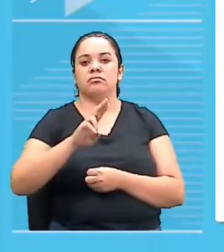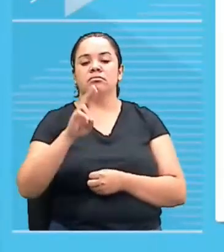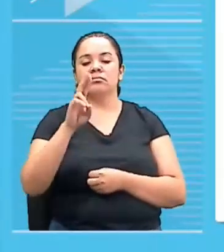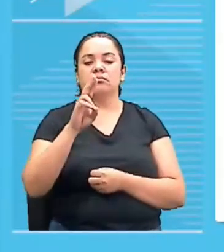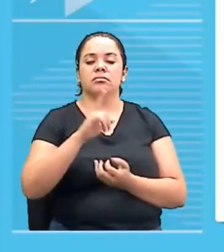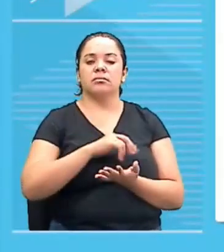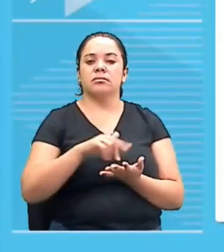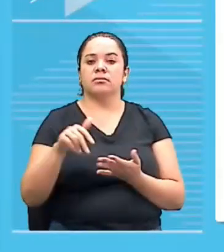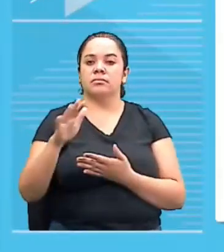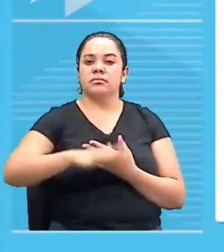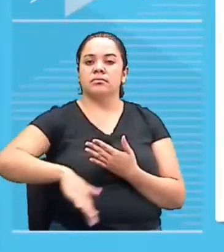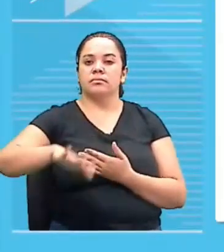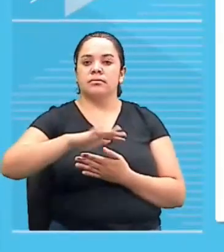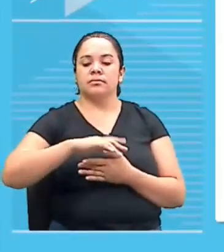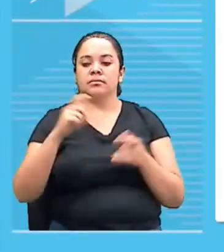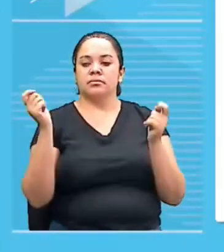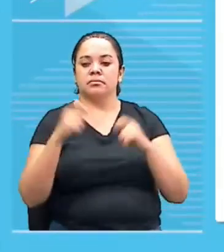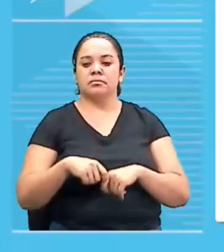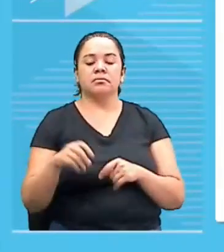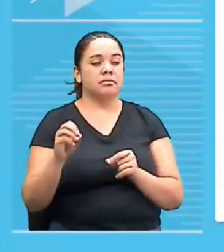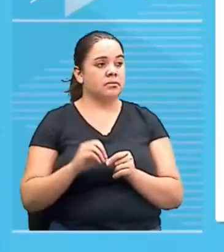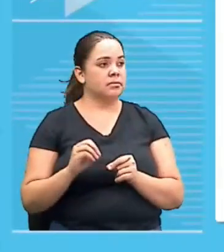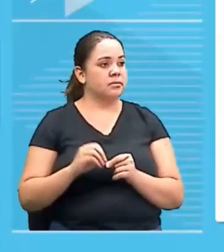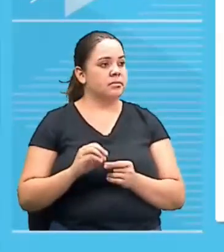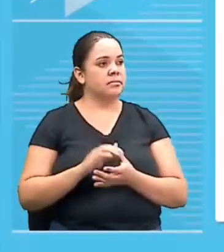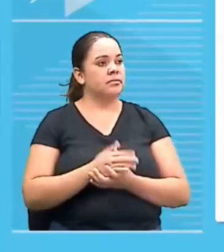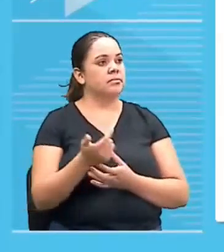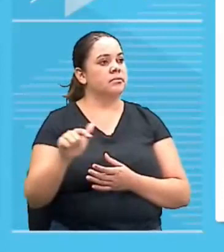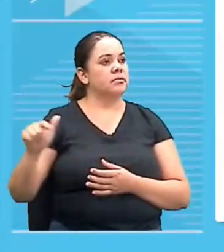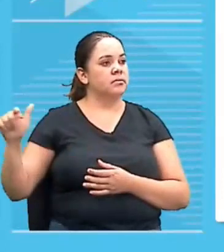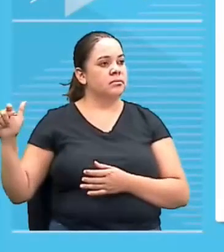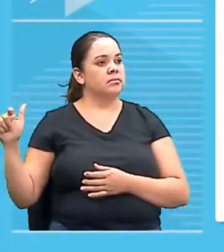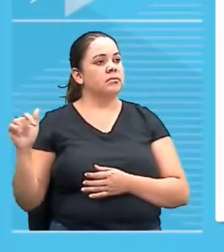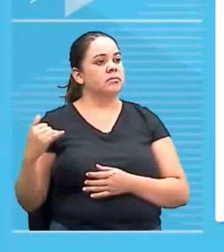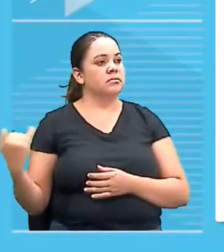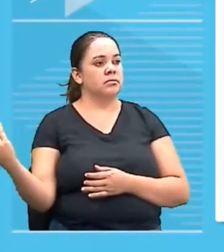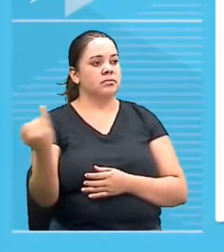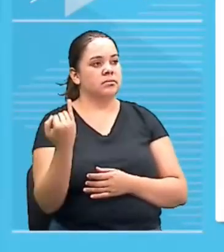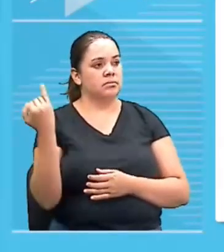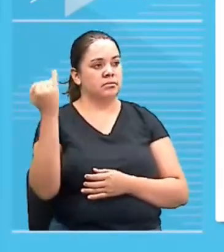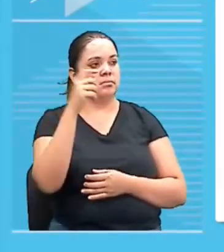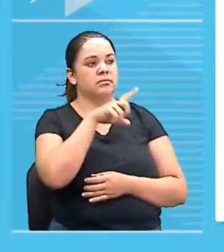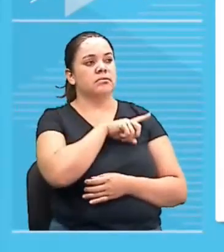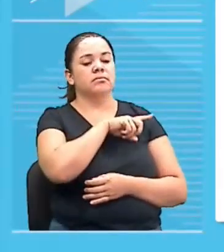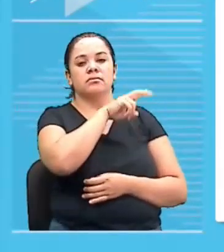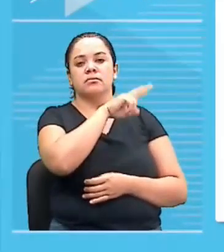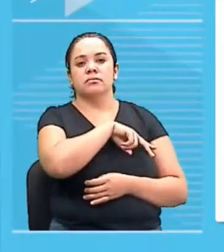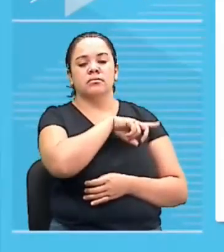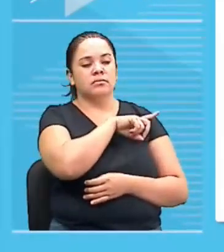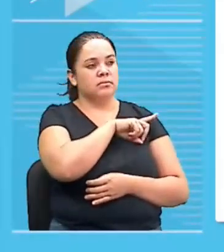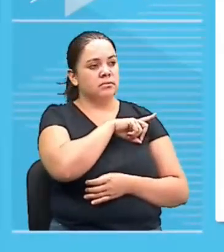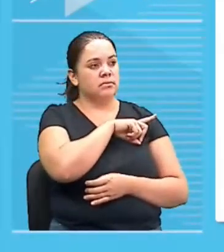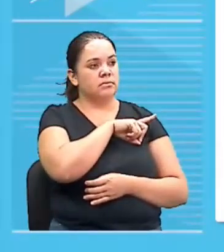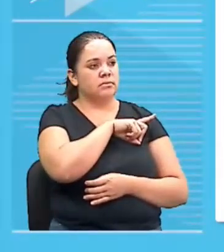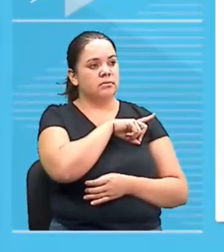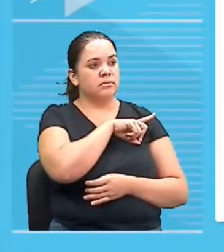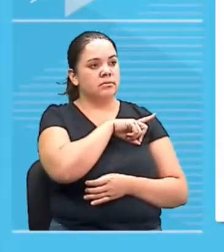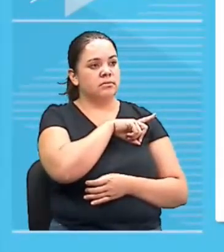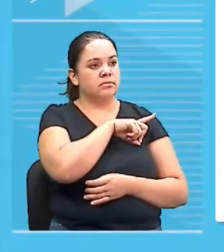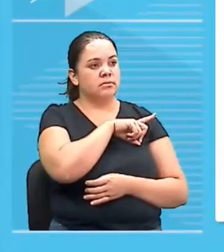atuação. Outro ponto importante, levantar, tratar, processar